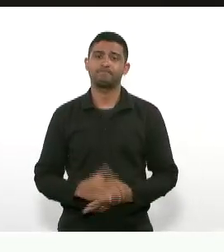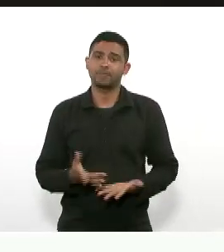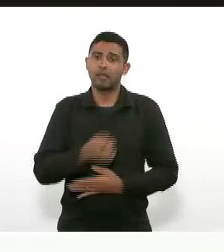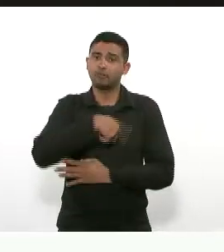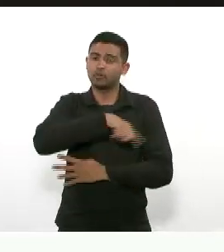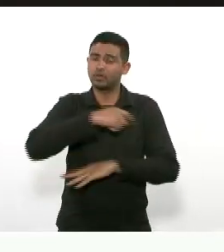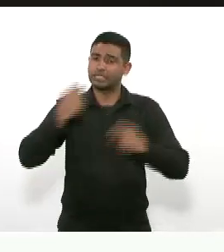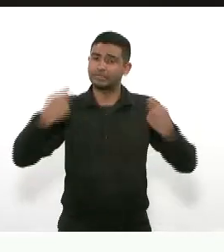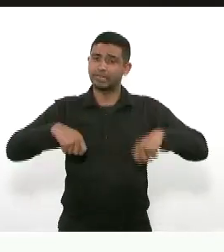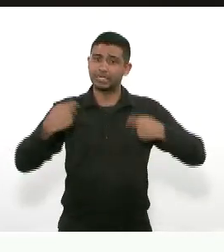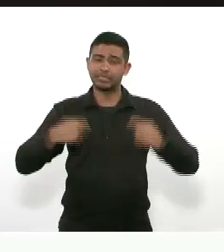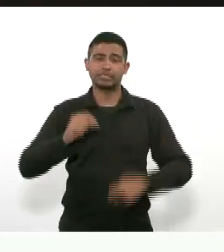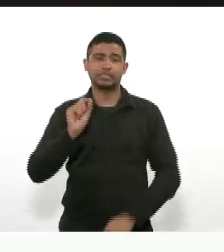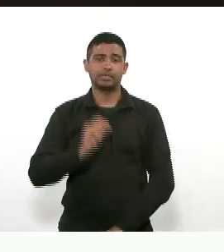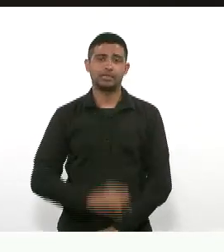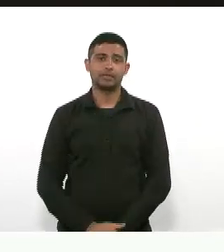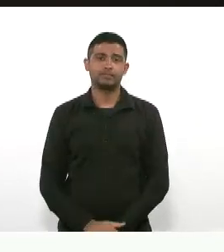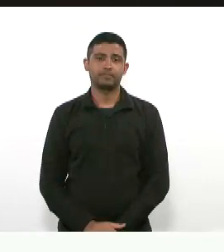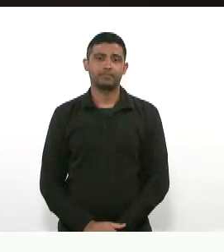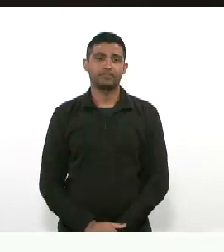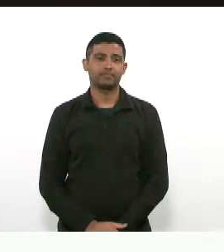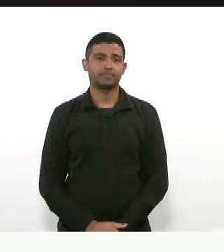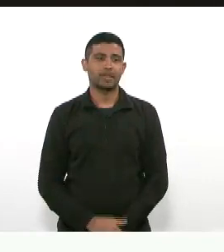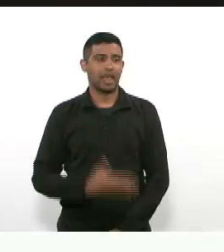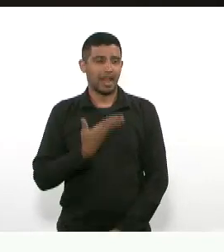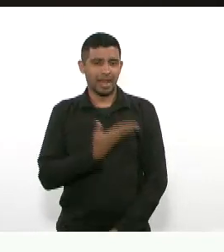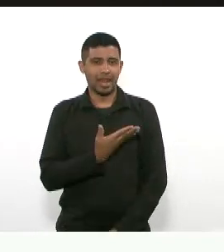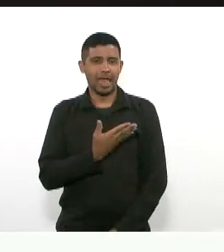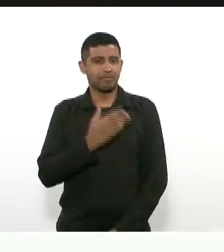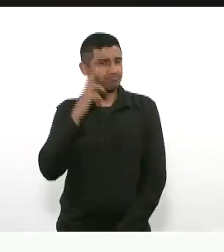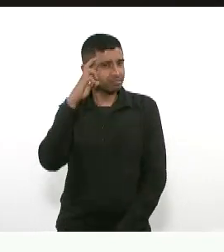precisa que a perícia seja